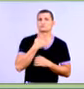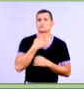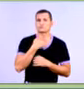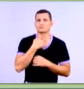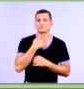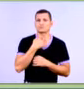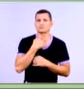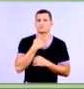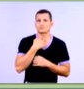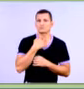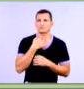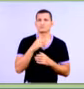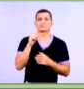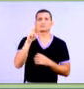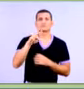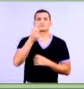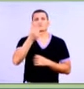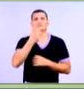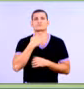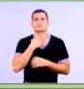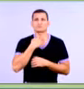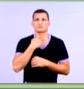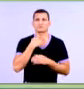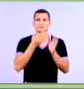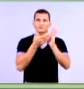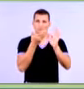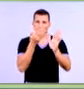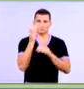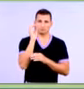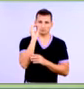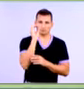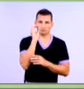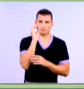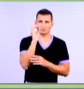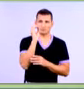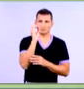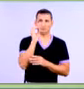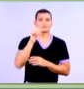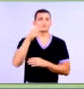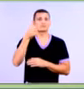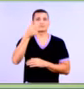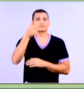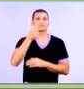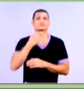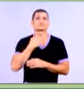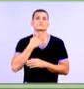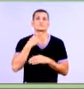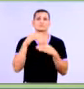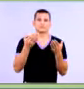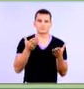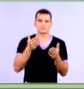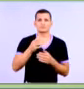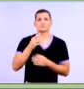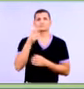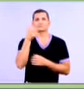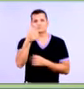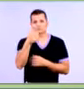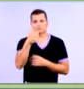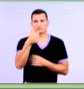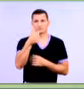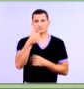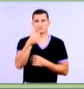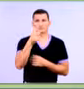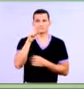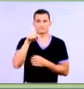ocupado aqui? Então, eu vou tirar o 0 daqui, né? Quem passou a ser a primeira posição ocupado? O 1, que